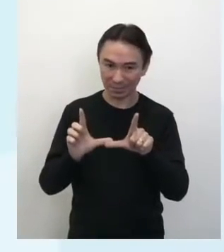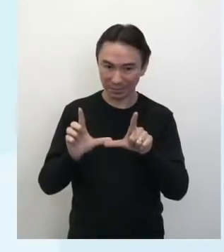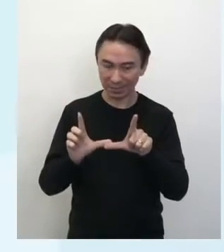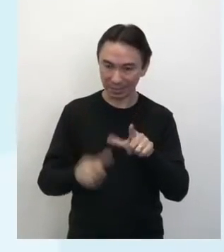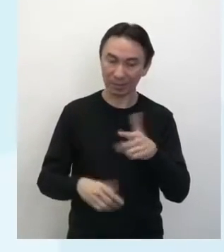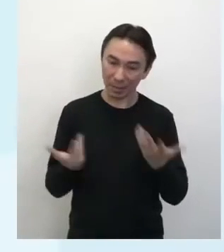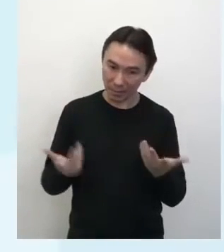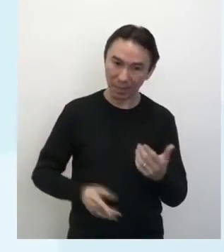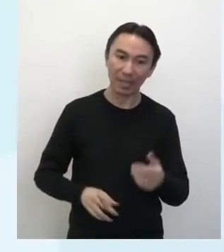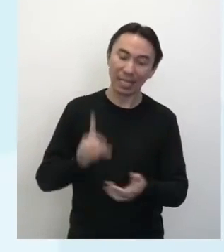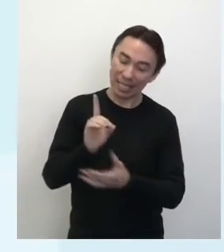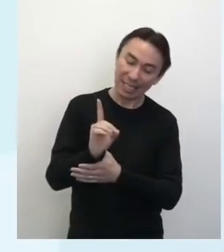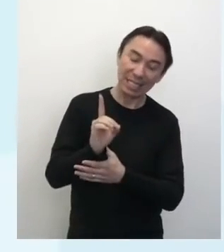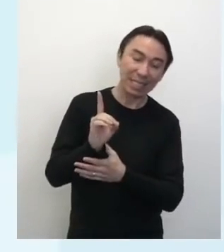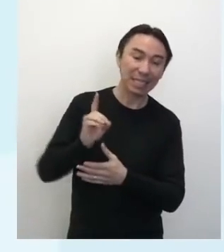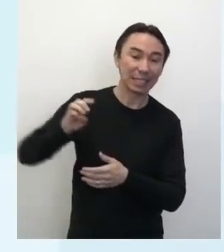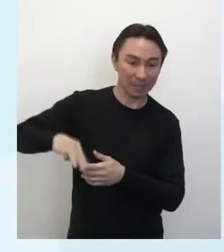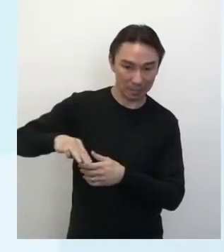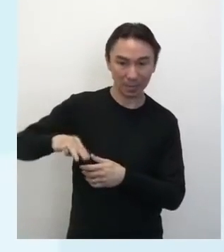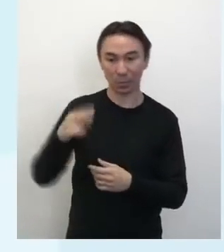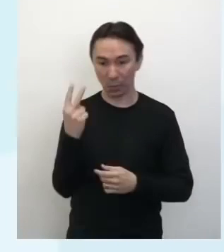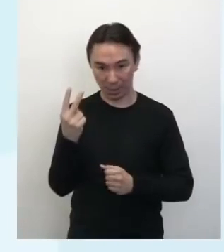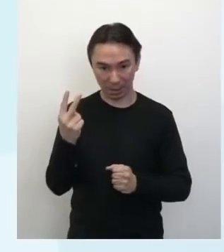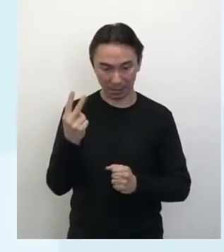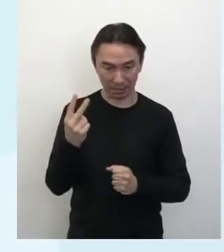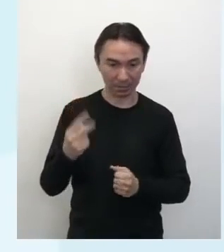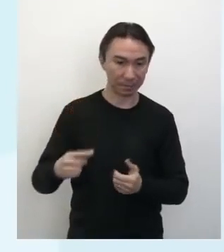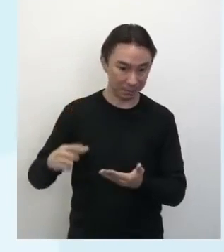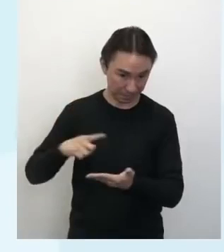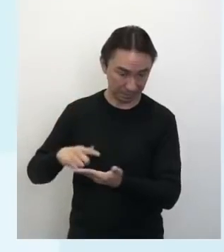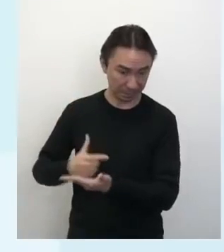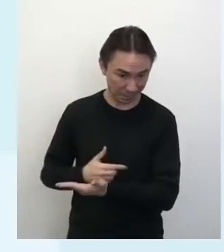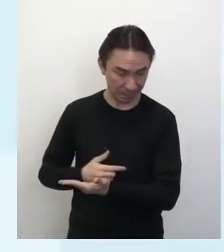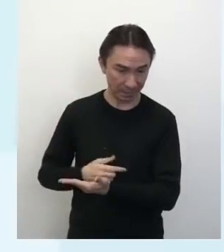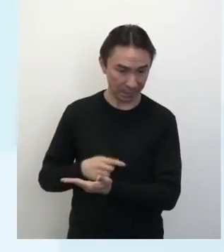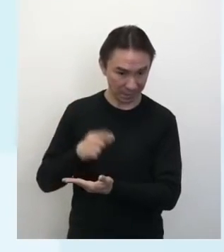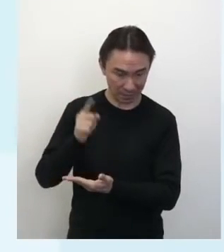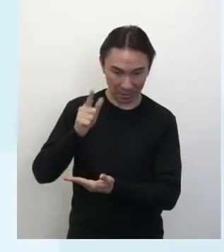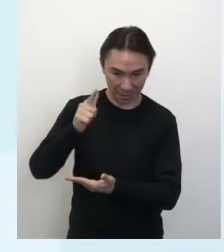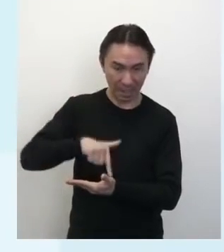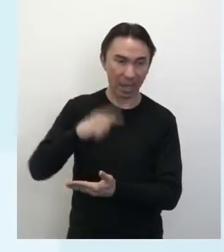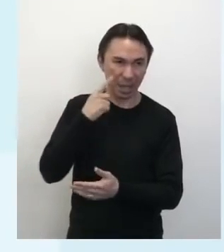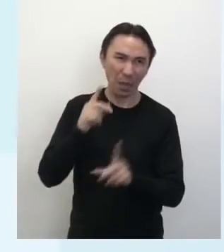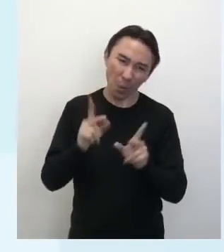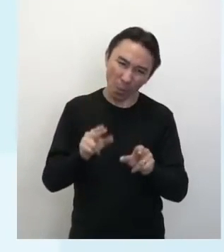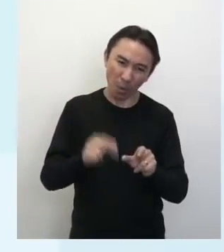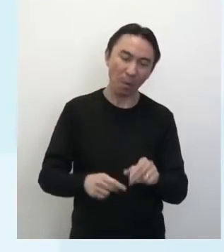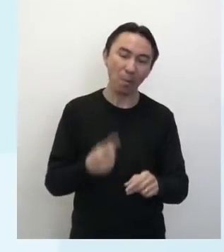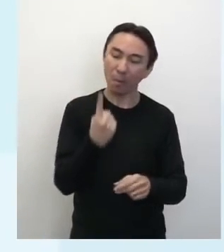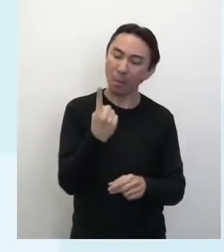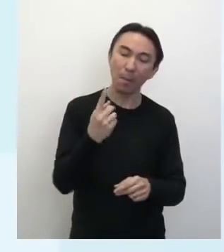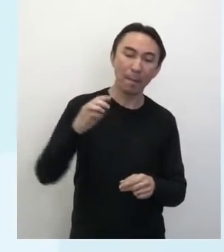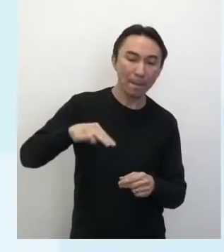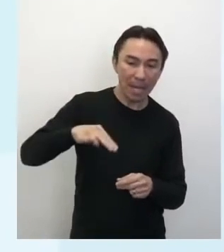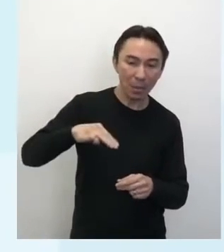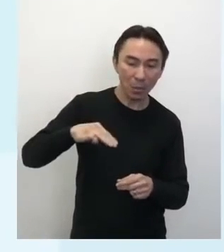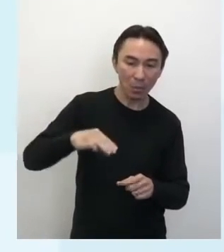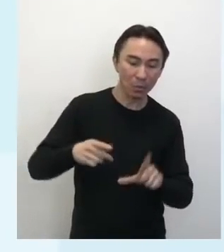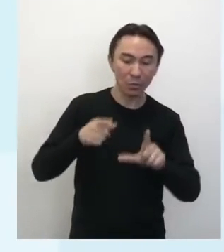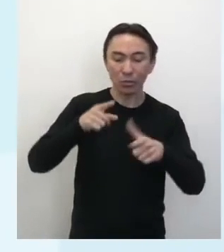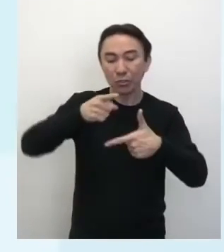é 10 vezes 10, né, nós temos 100. Né? Então, ele é a 100ª parte do metro quadrado. Além disso, nós temos também